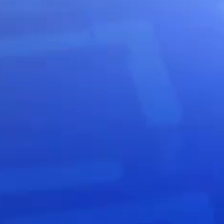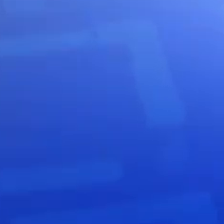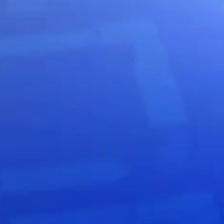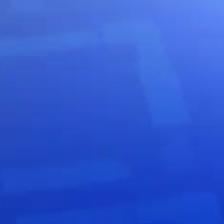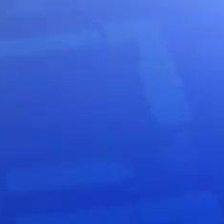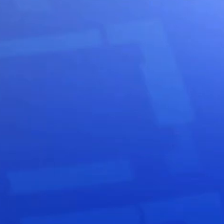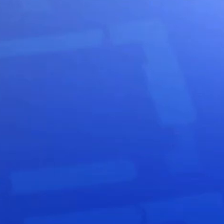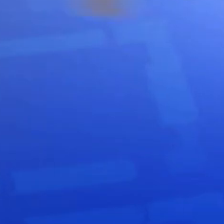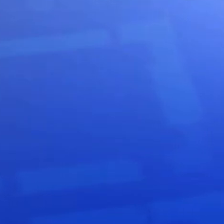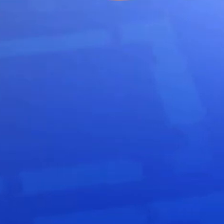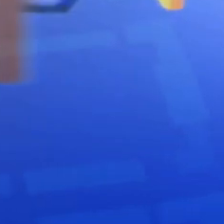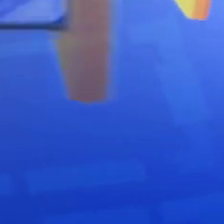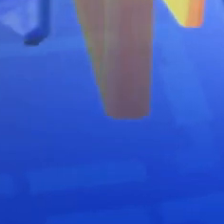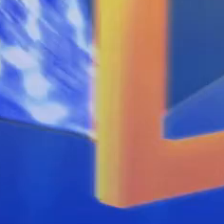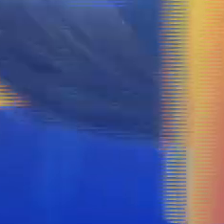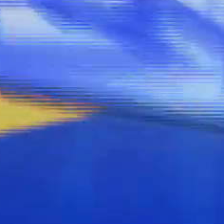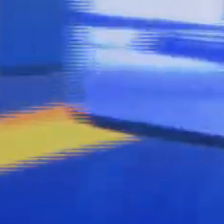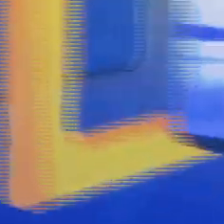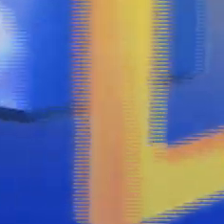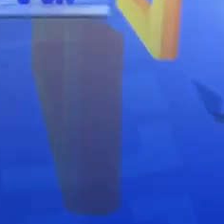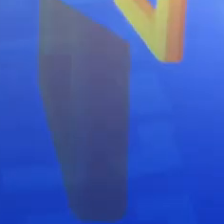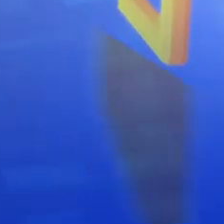Federal n